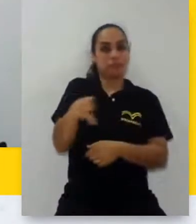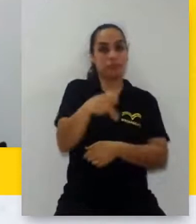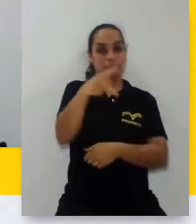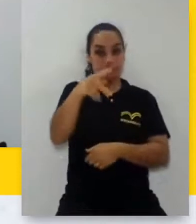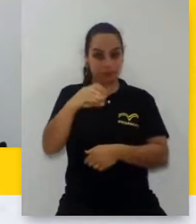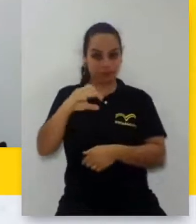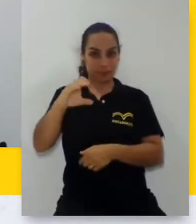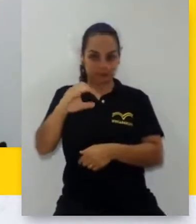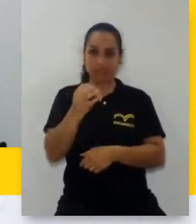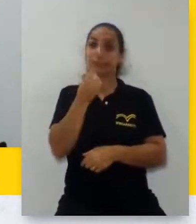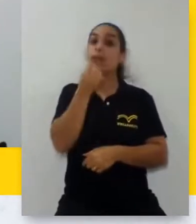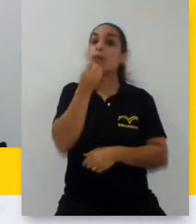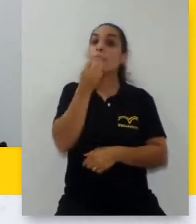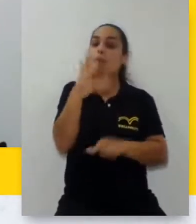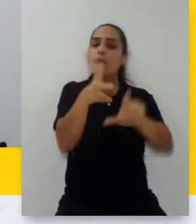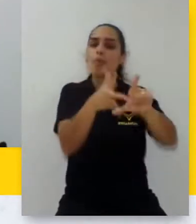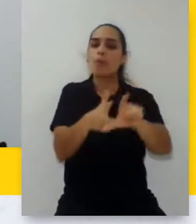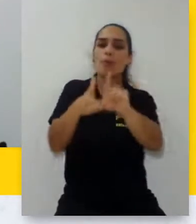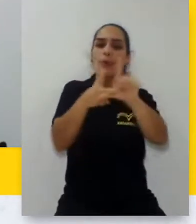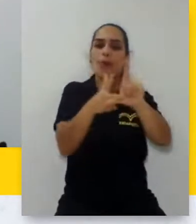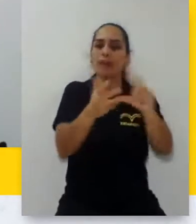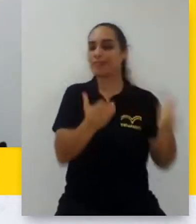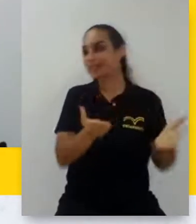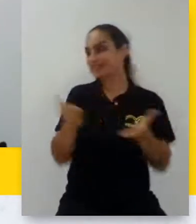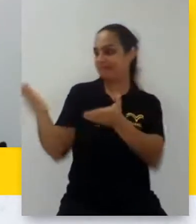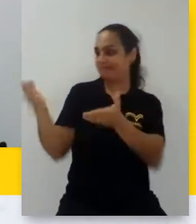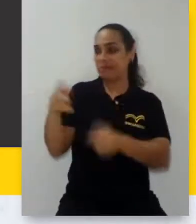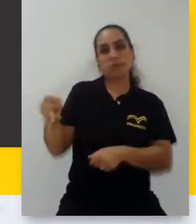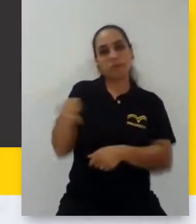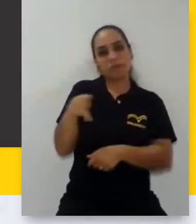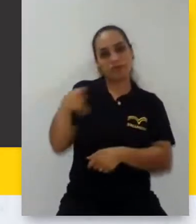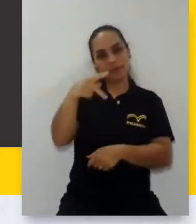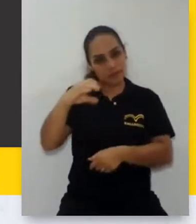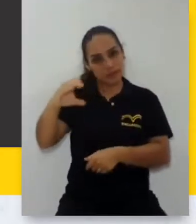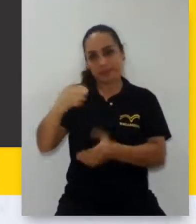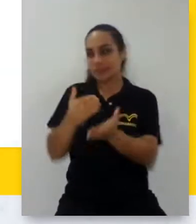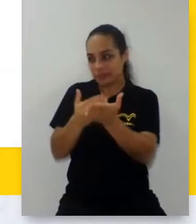live. Paulo, é com você agora esse show.